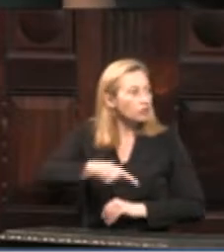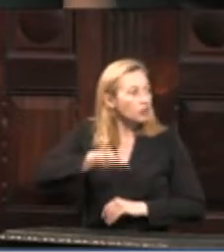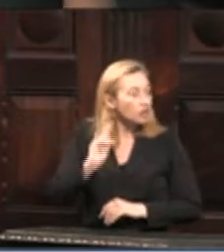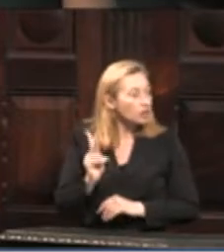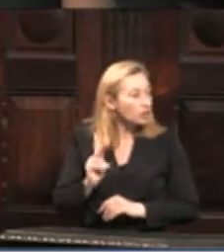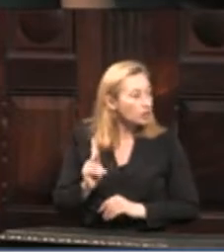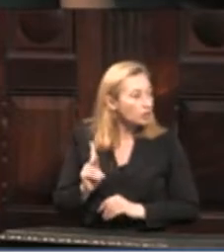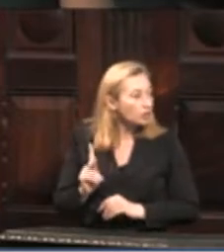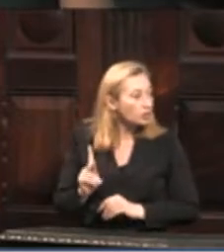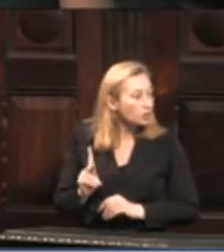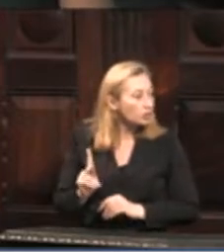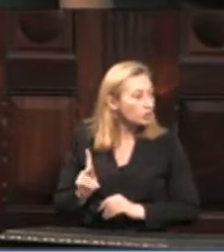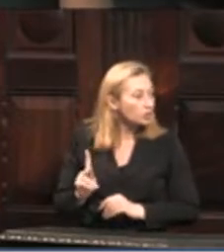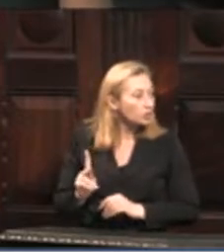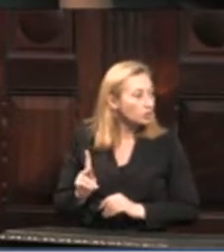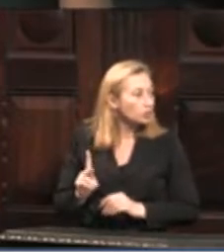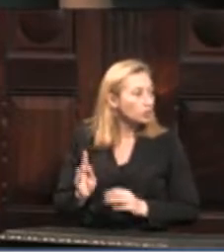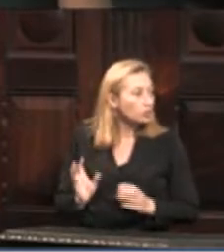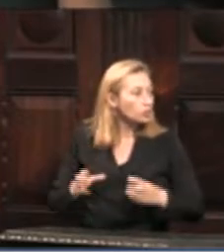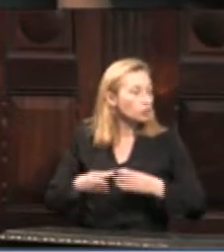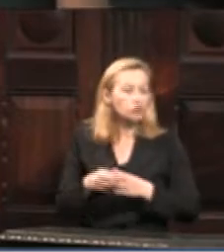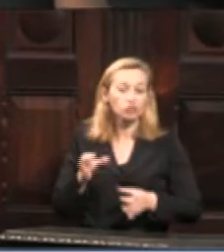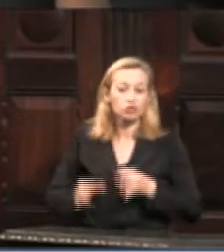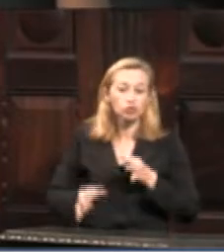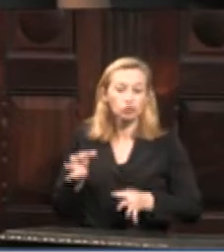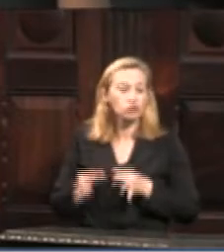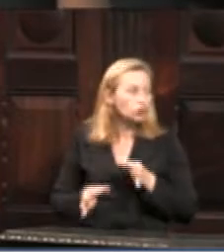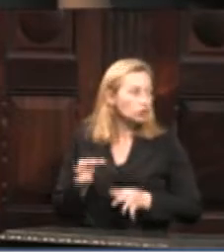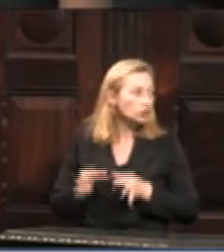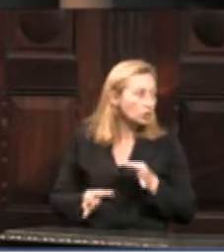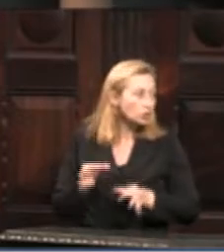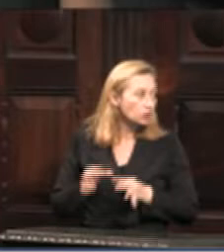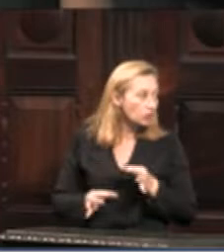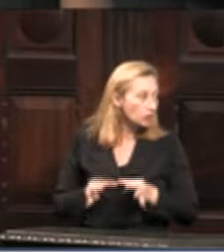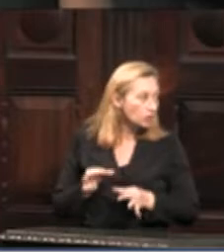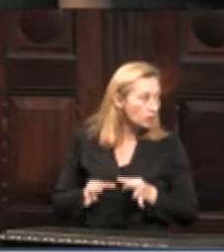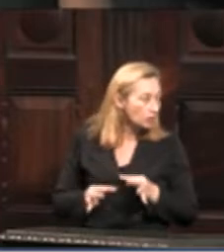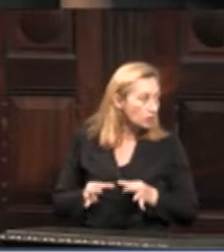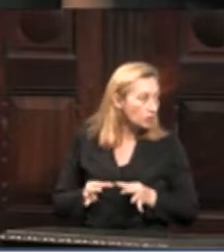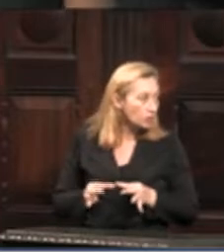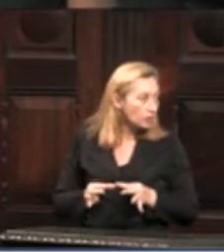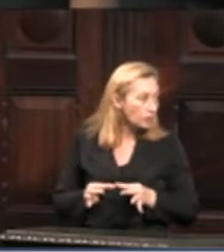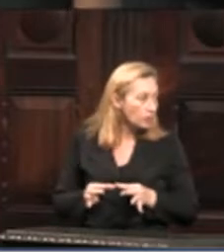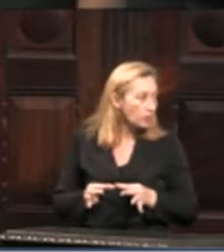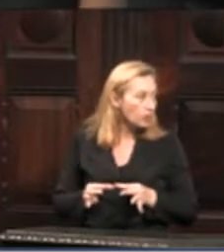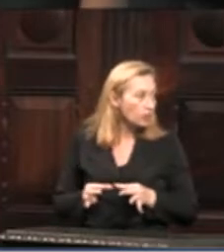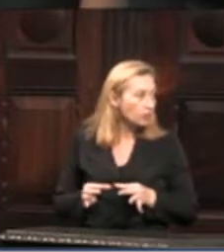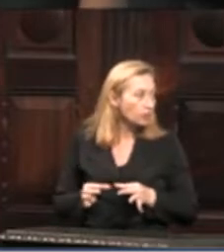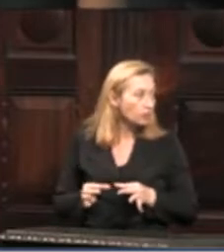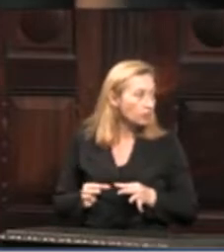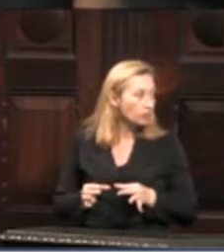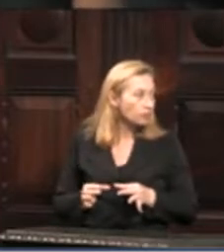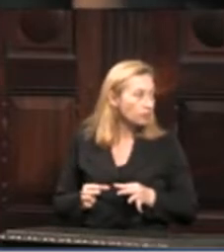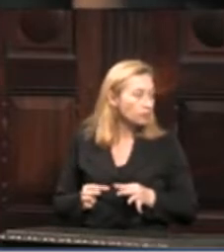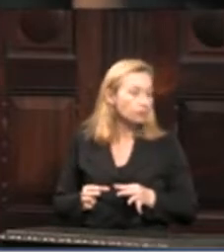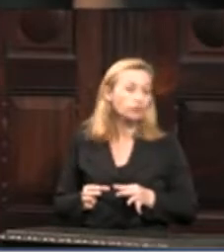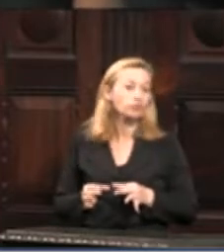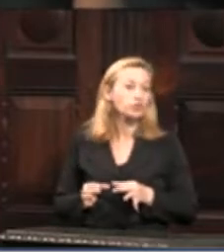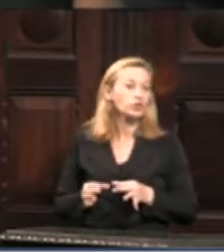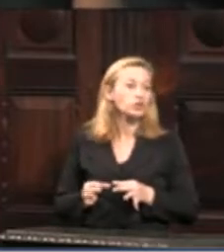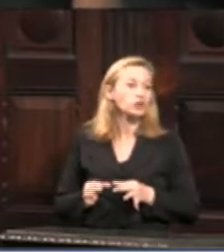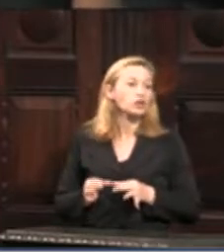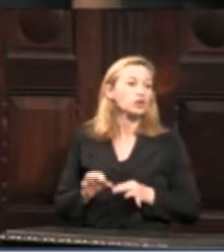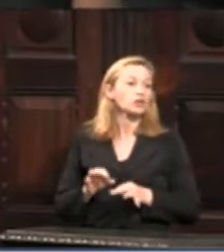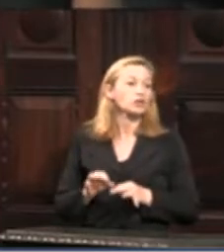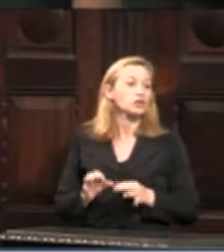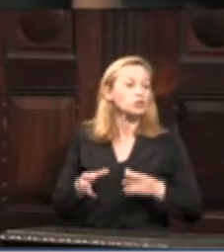governamental. Pendendo de parecer das comissões de Constituição, Justiça, de Combate à Discriminação de Raça, Cor, Etnia, Religião e Procedência Nacional. Para